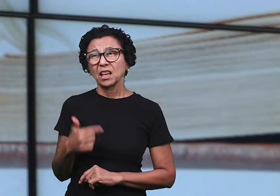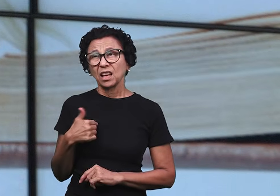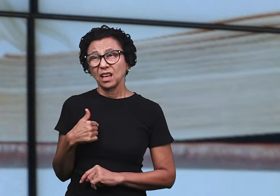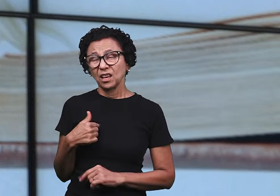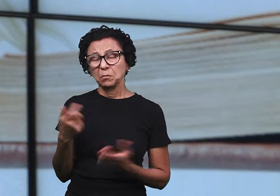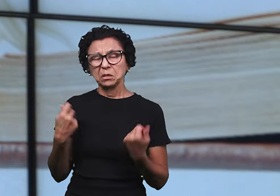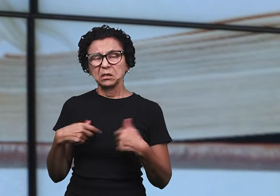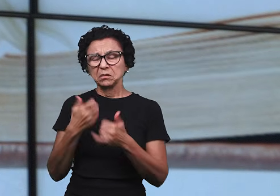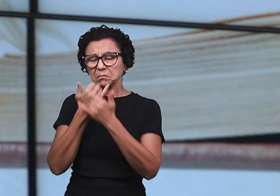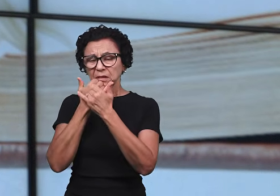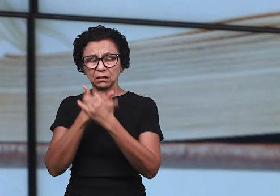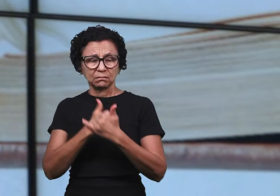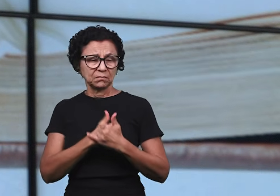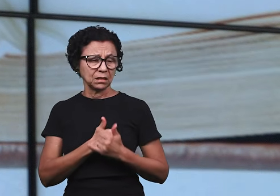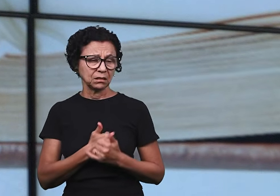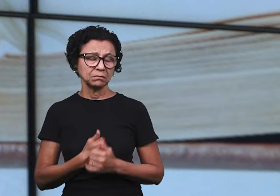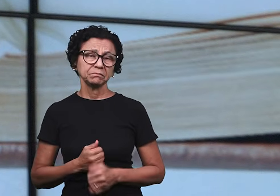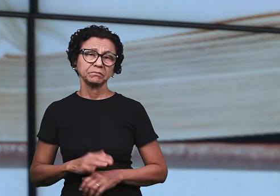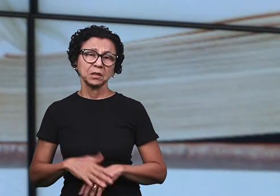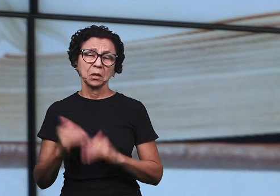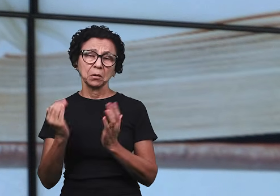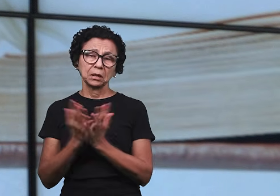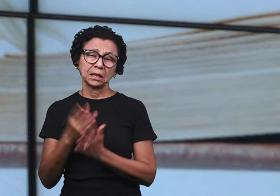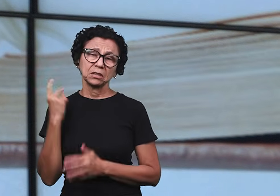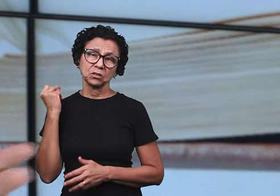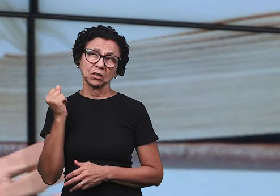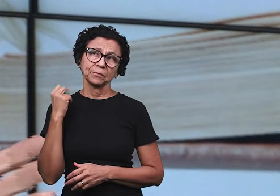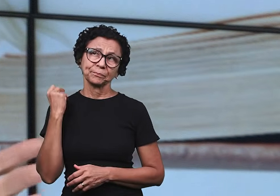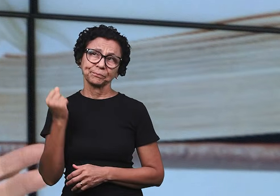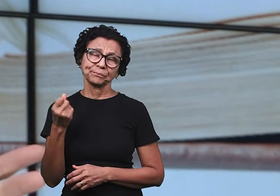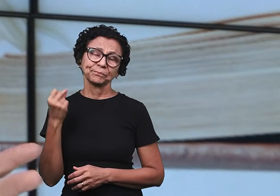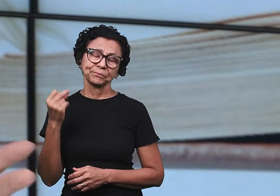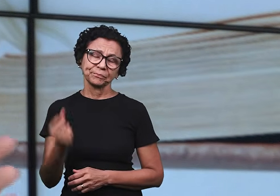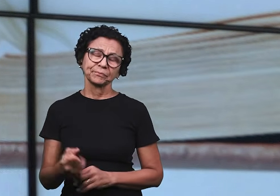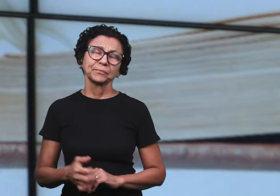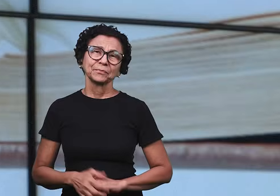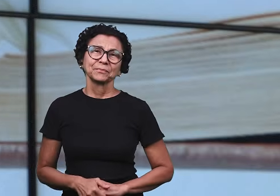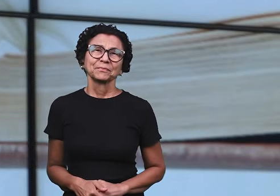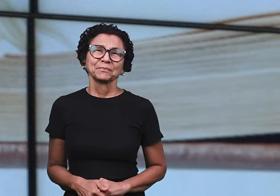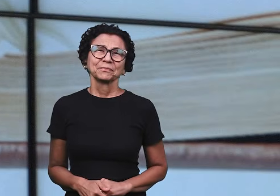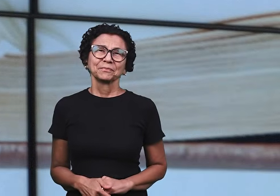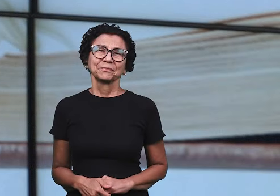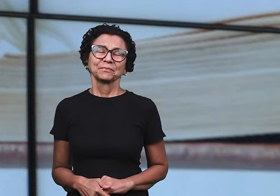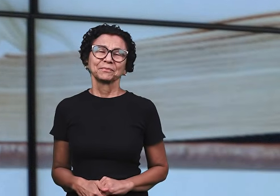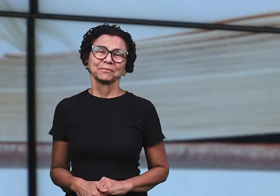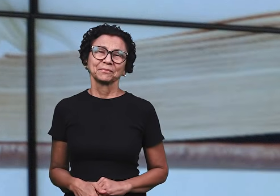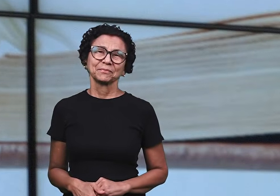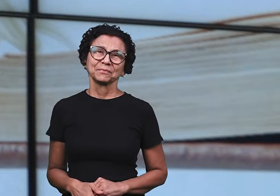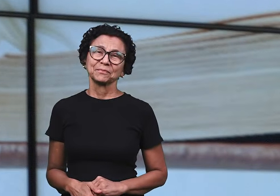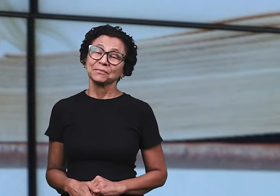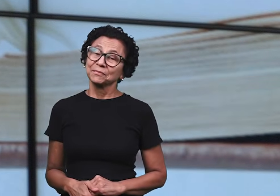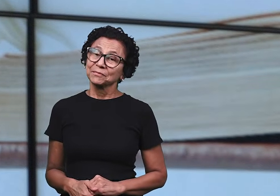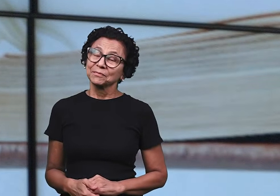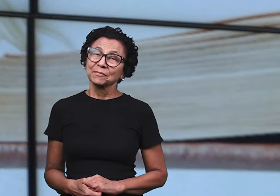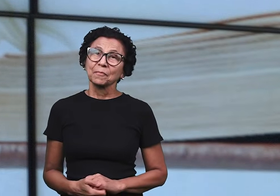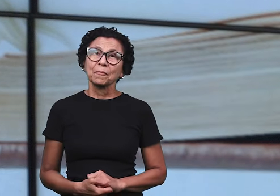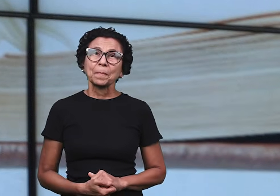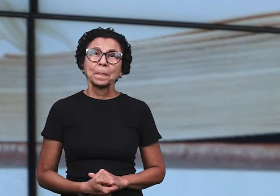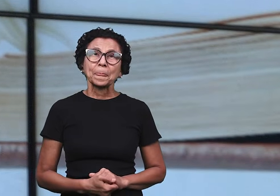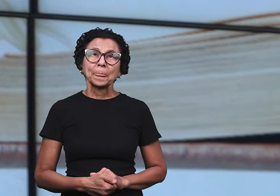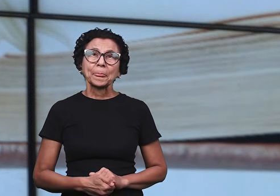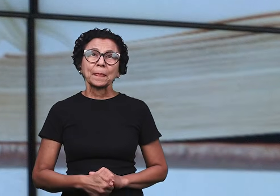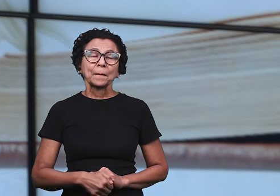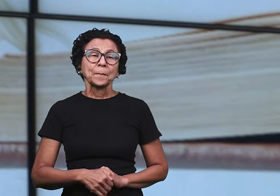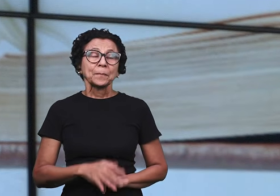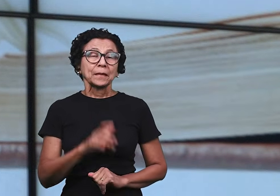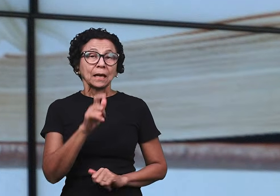que não precisa de perdão, né? Como o filho pródigo dentro de casa, o texto que a Eveline leu, aquele a quem